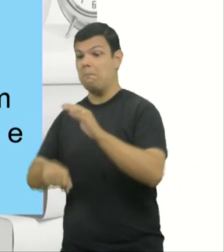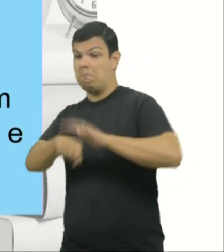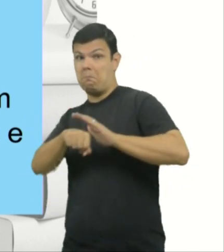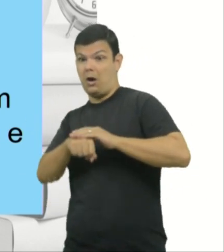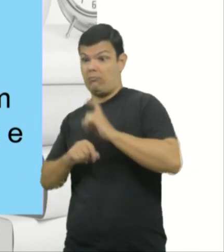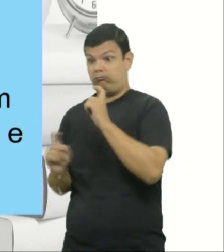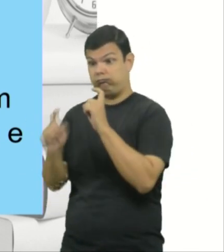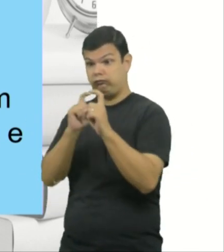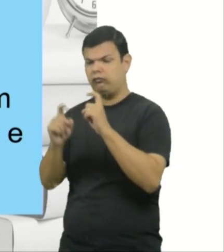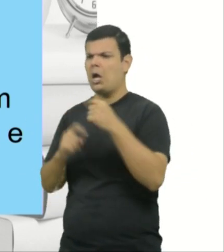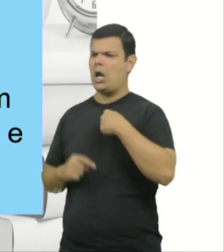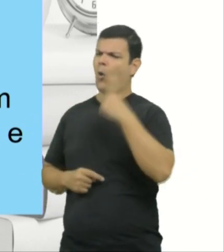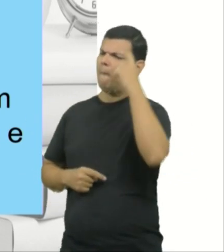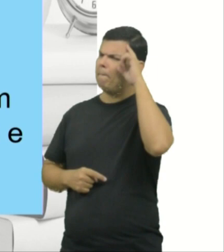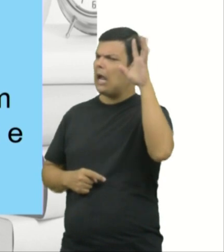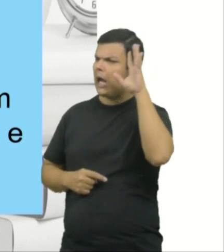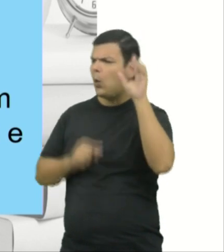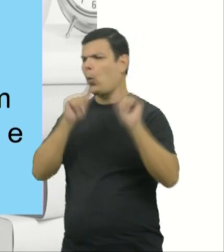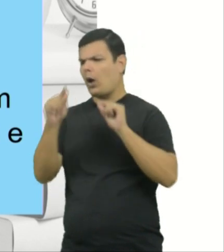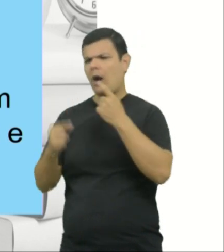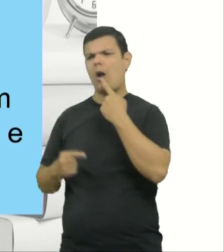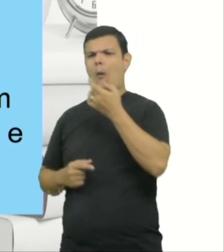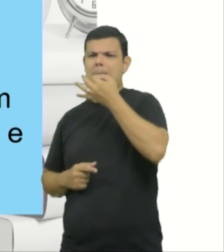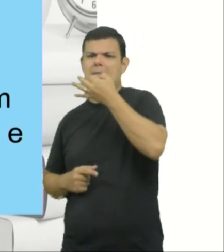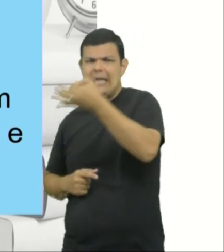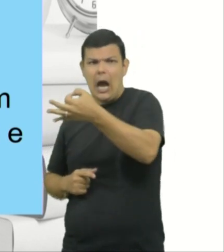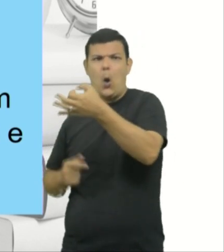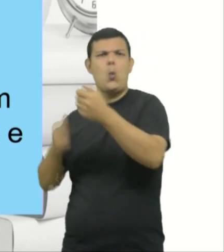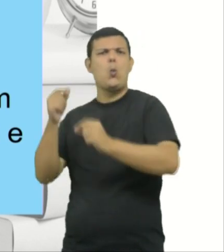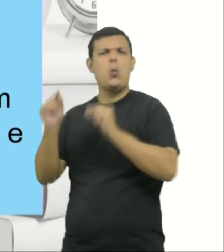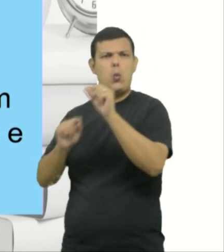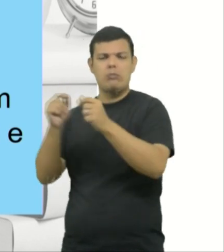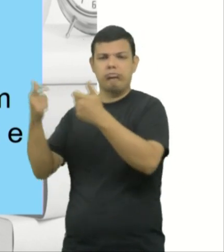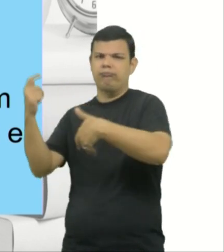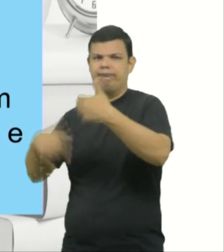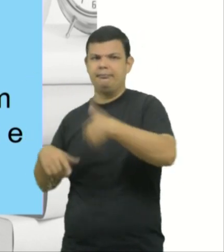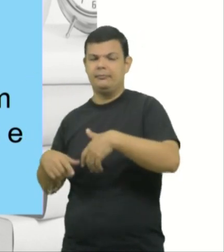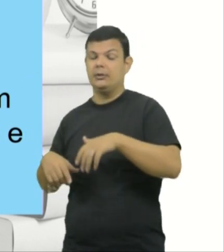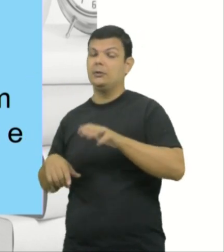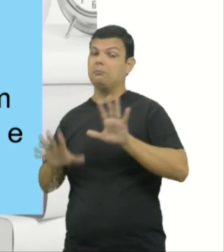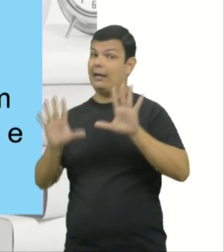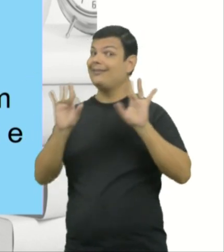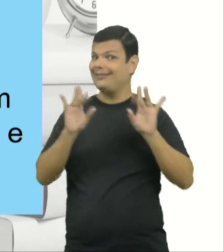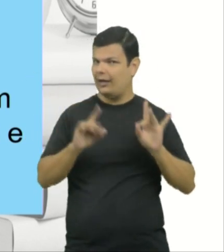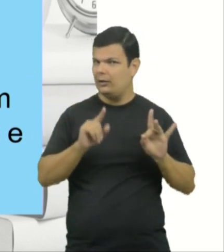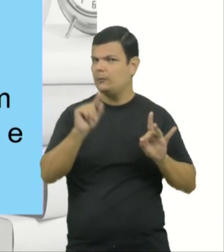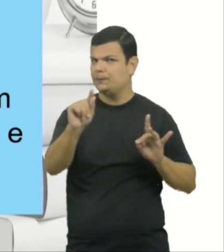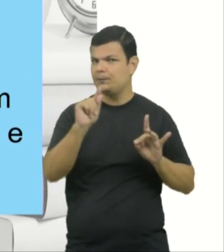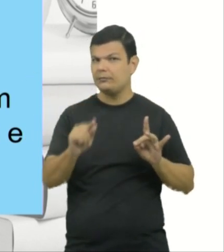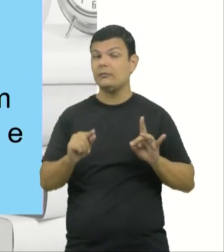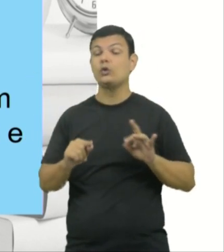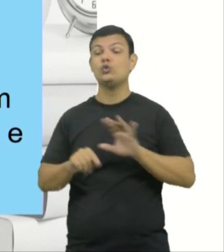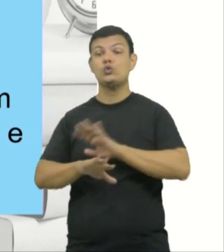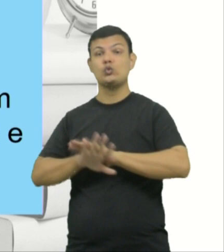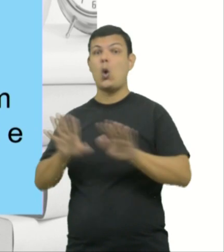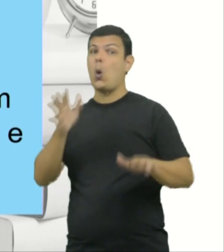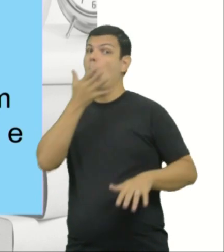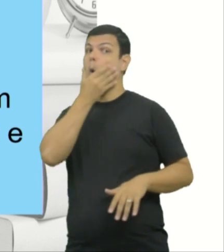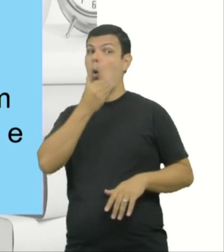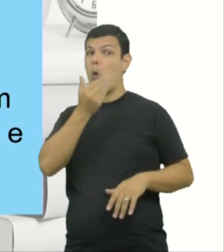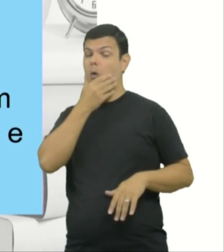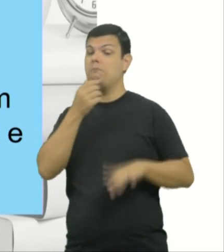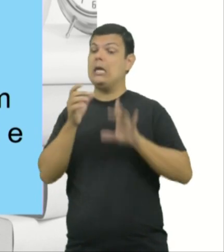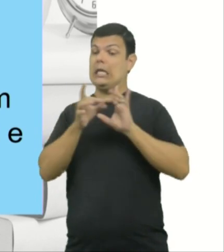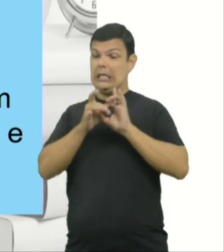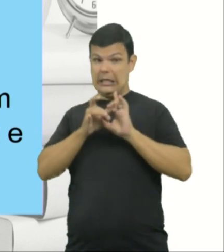discutia, falava suas ideias, o que pensava e tudo mais. Agora tem um detalhe. Lá, apenas homens